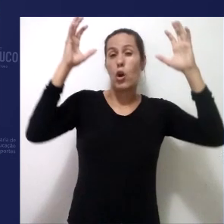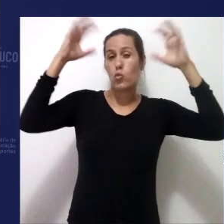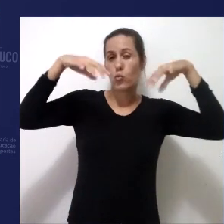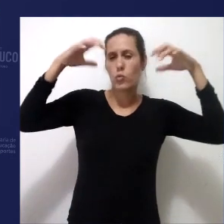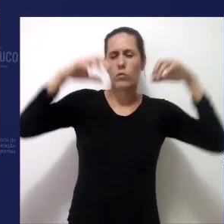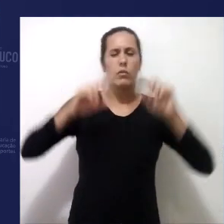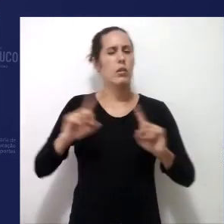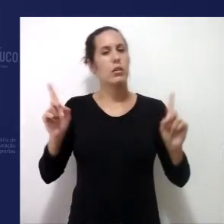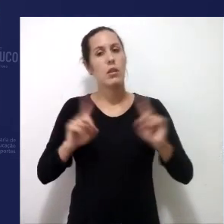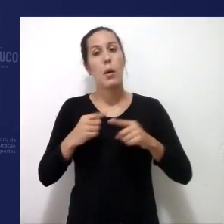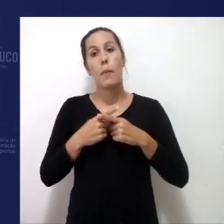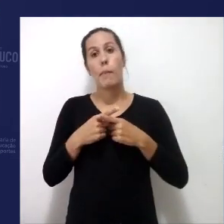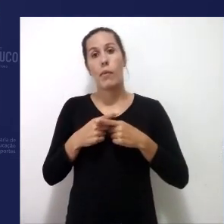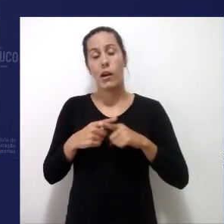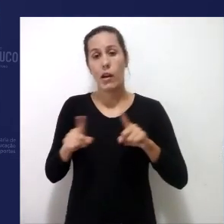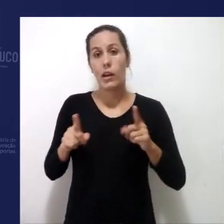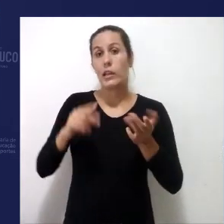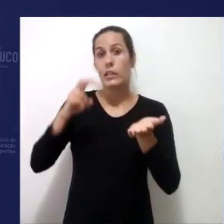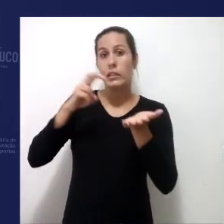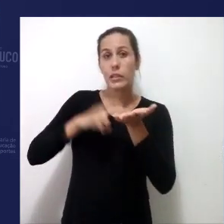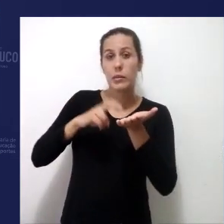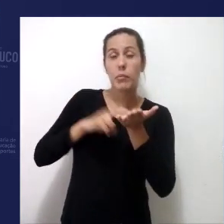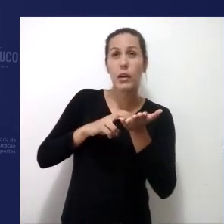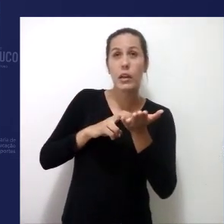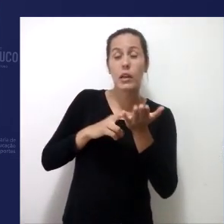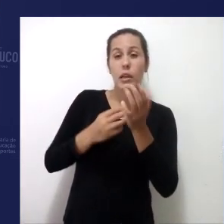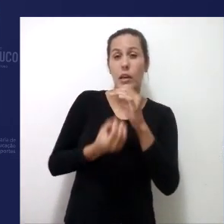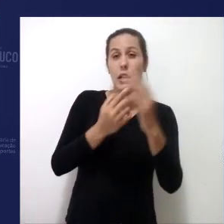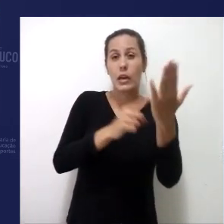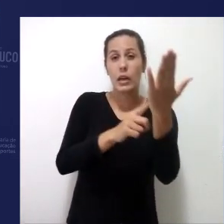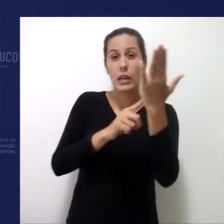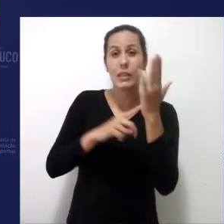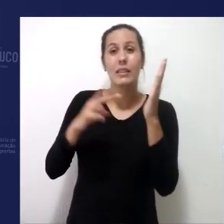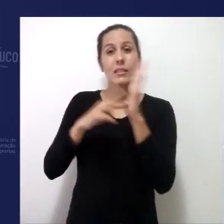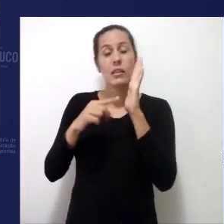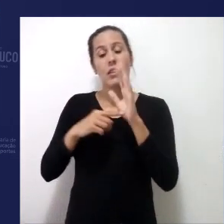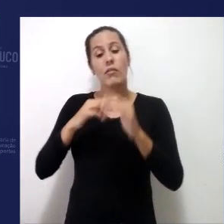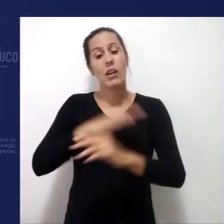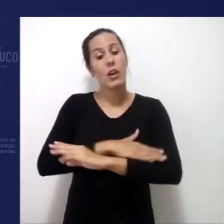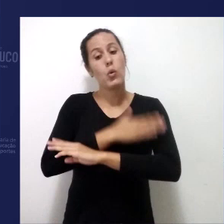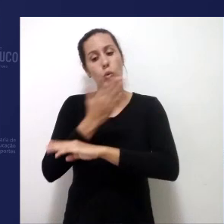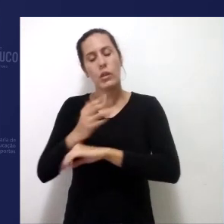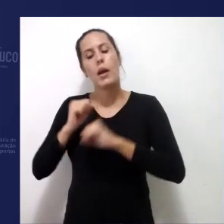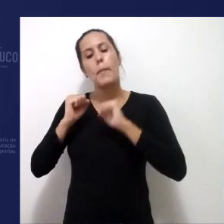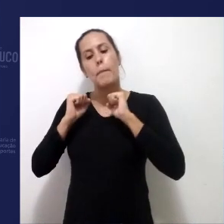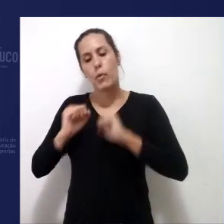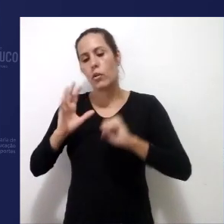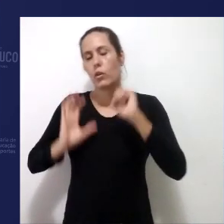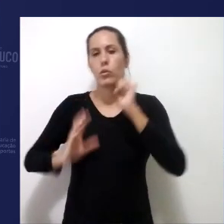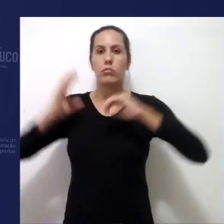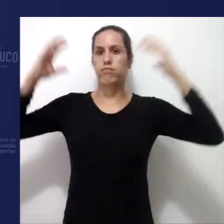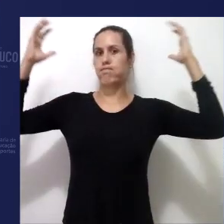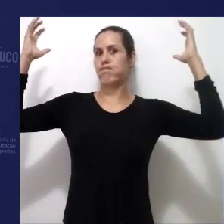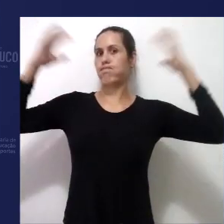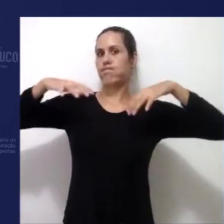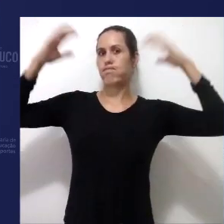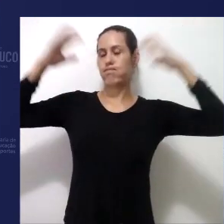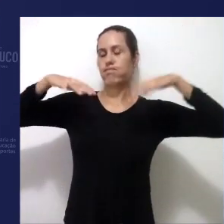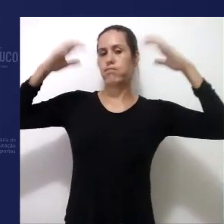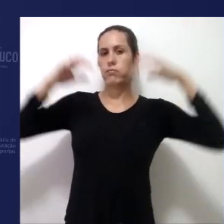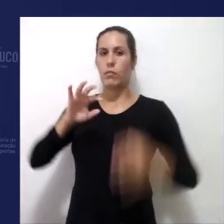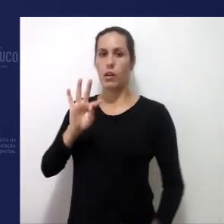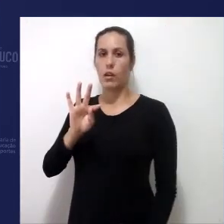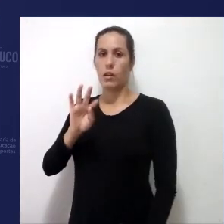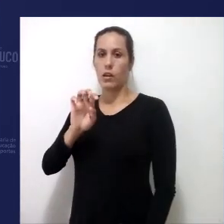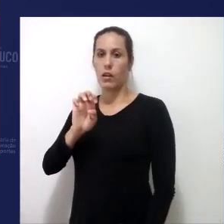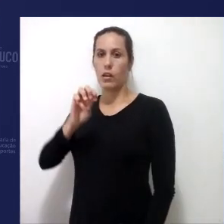chuvas, mas a sua presença pela manhã costuma indicar a ocorrência de tempestade ao final do dia. Vê só